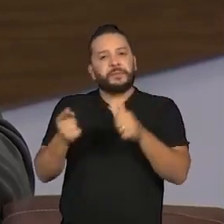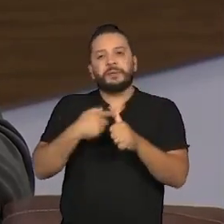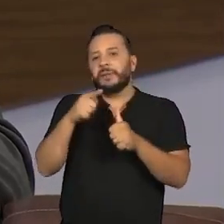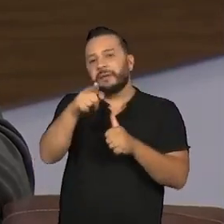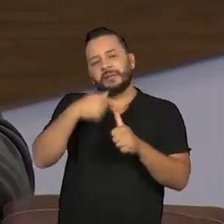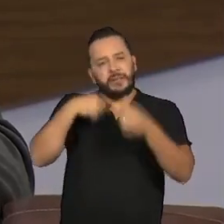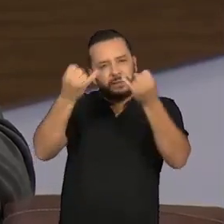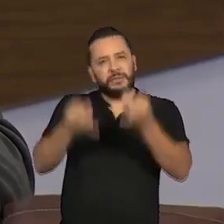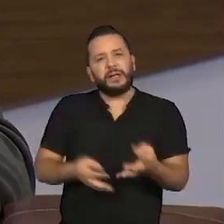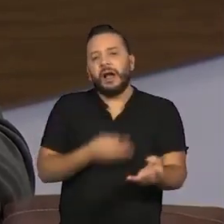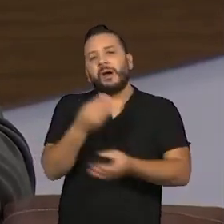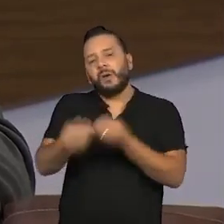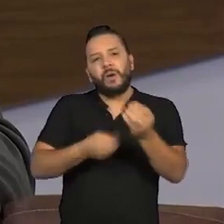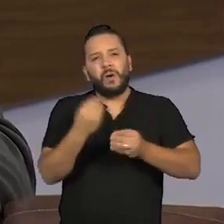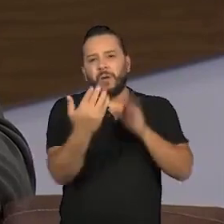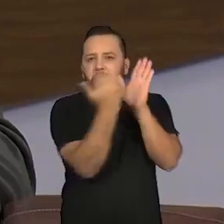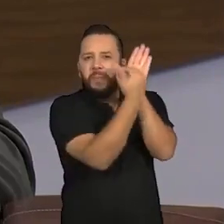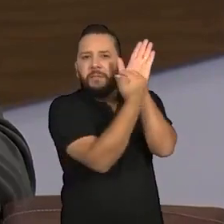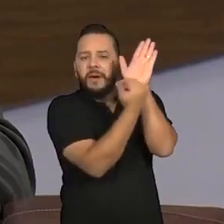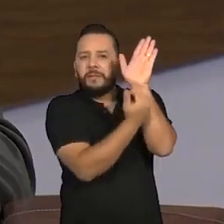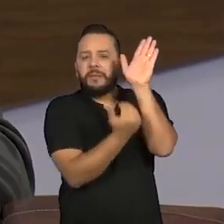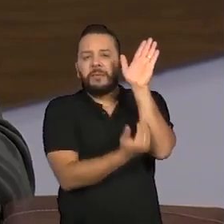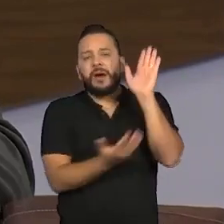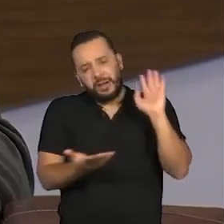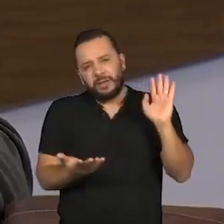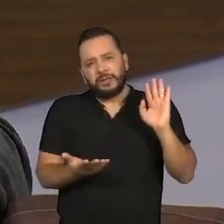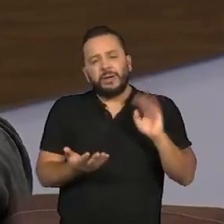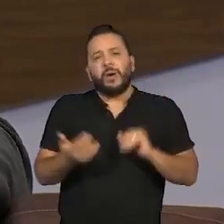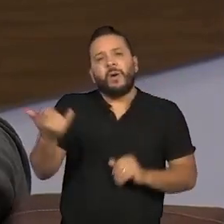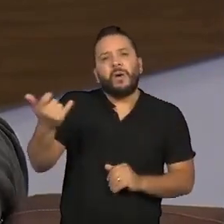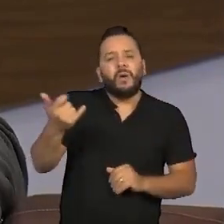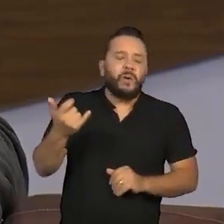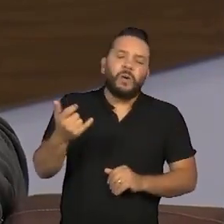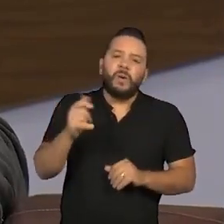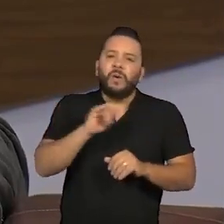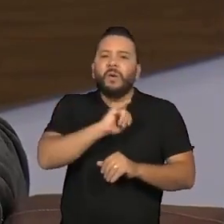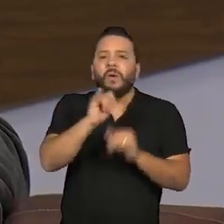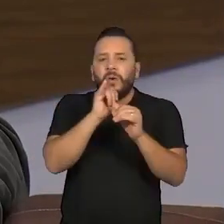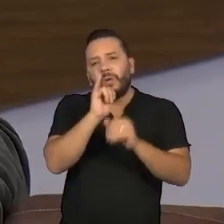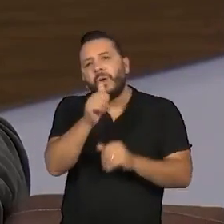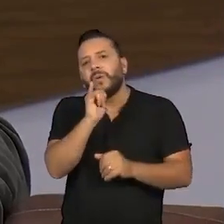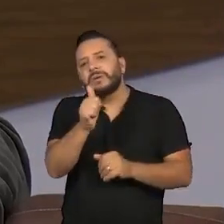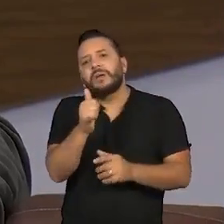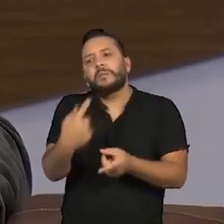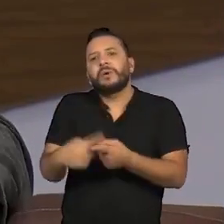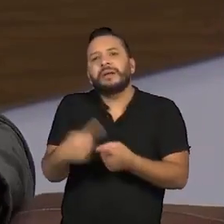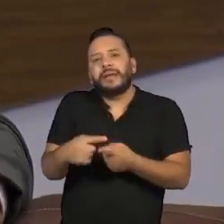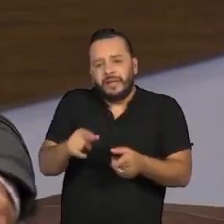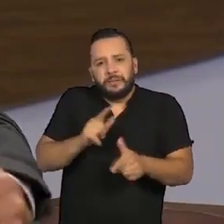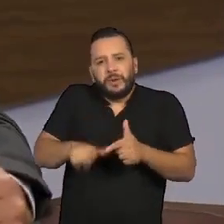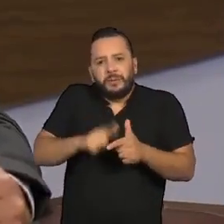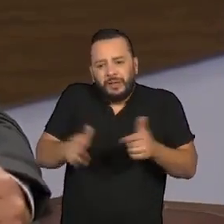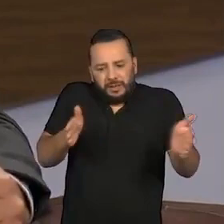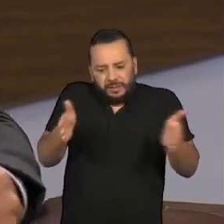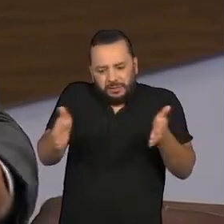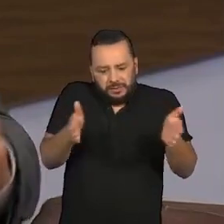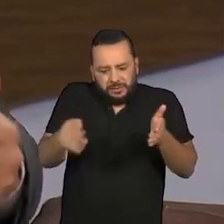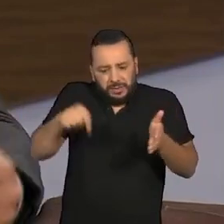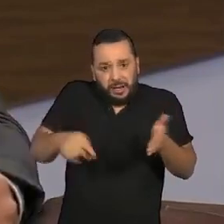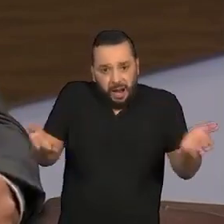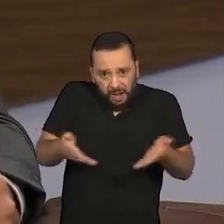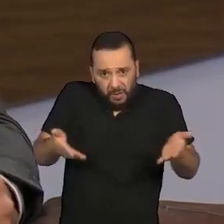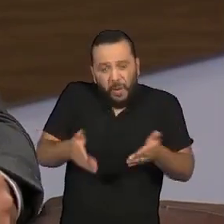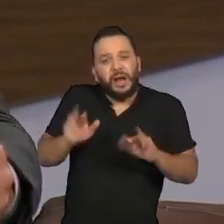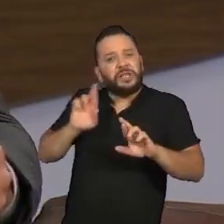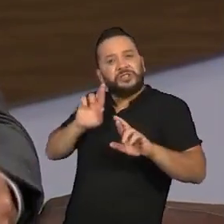explicasse um pouco dessa agenda e contasse para a gente por que essa crise é diferente das crises que a gente já viveu no passado,